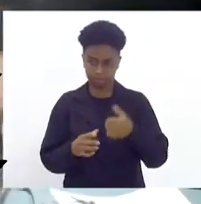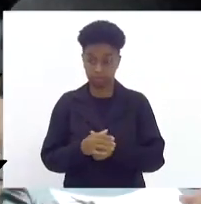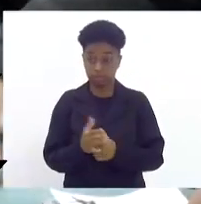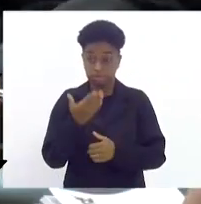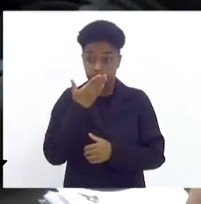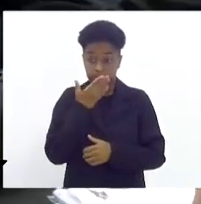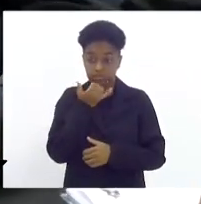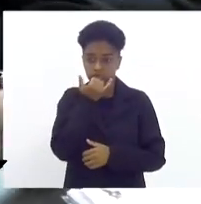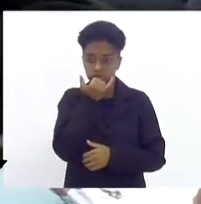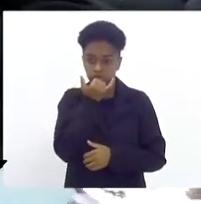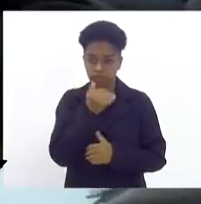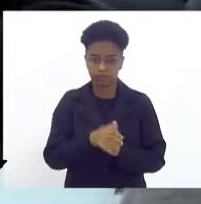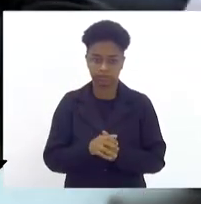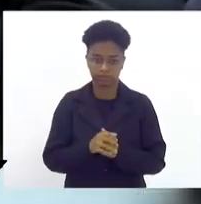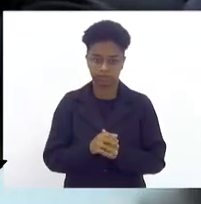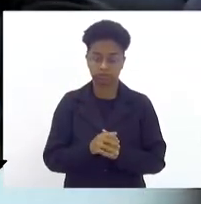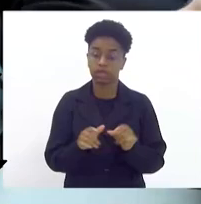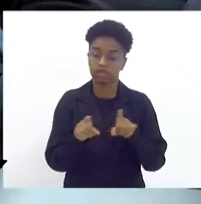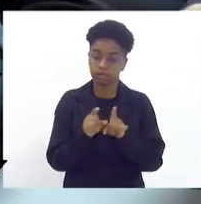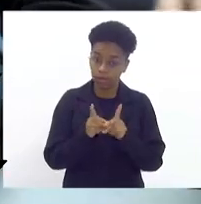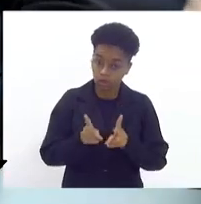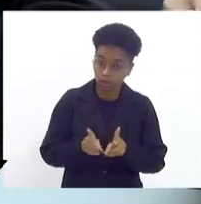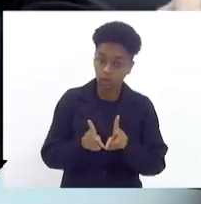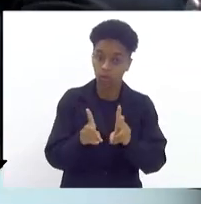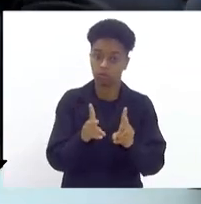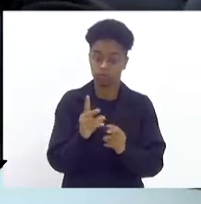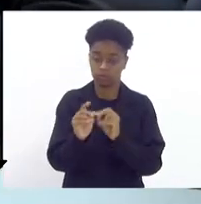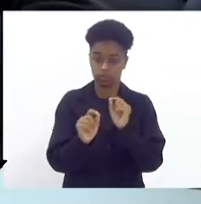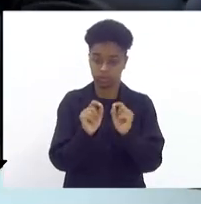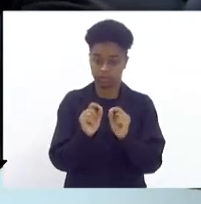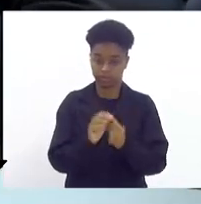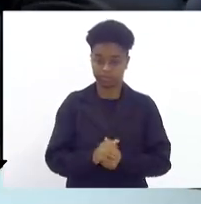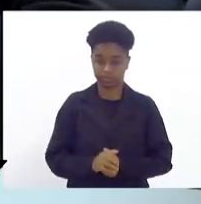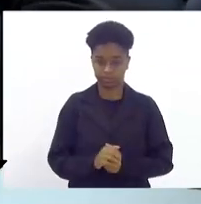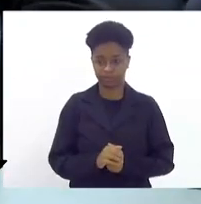Opa, desculpe. E continua da seguinte forma,